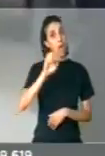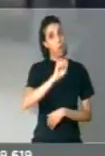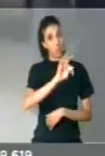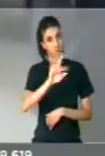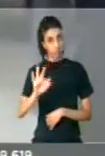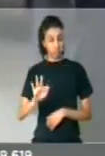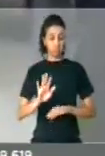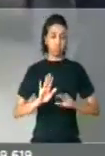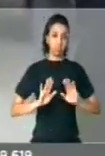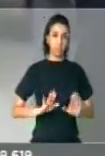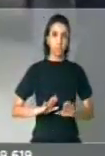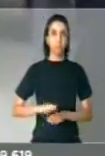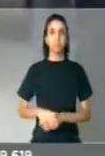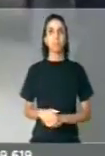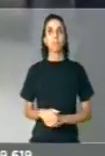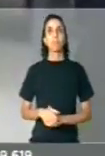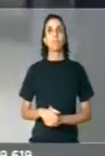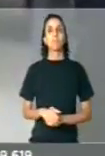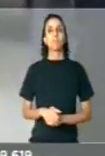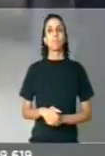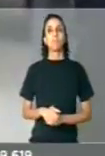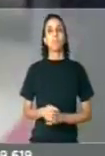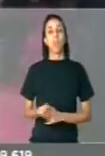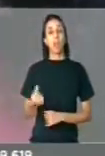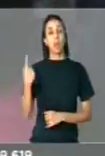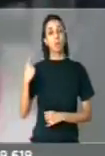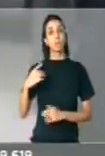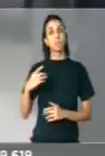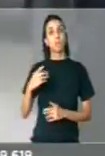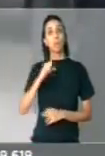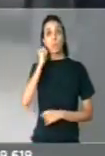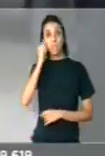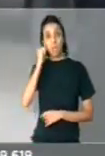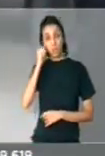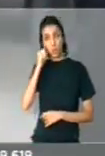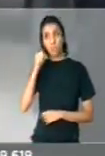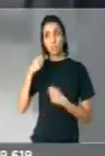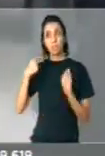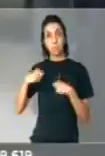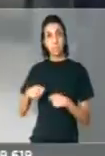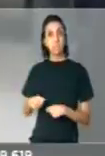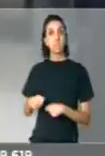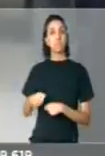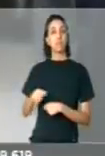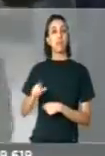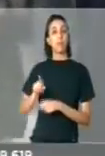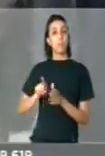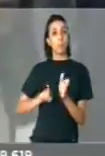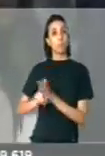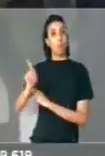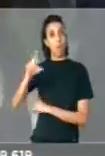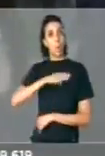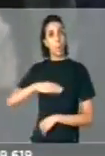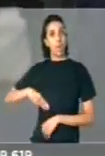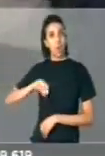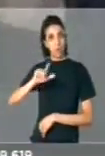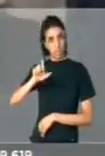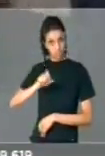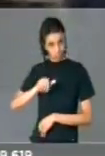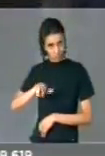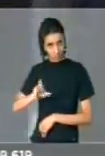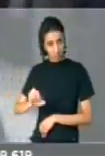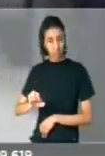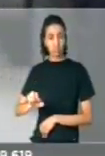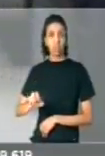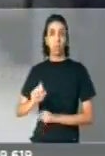algumas questões que os senadores poderiam fazer, deveriam fazer a ele. Entre elas, que